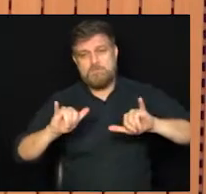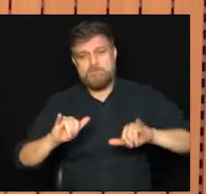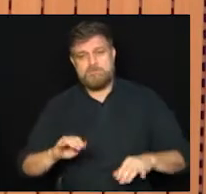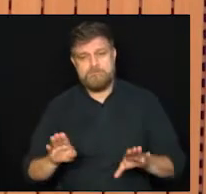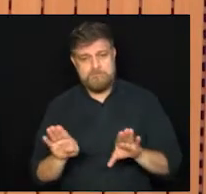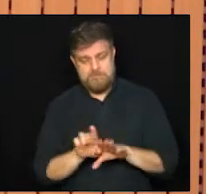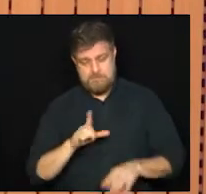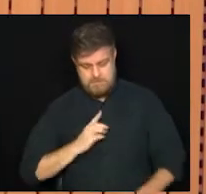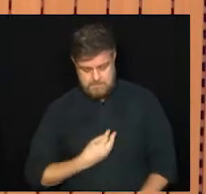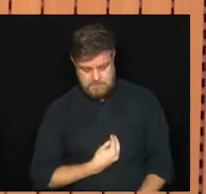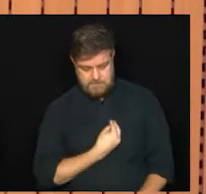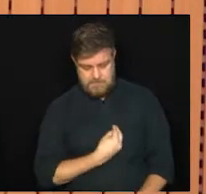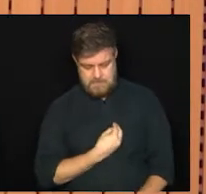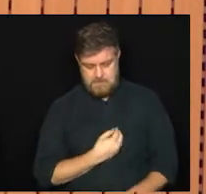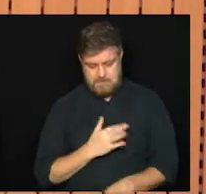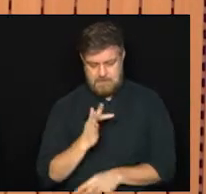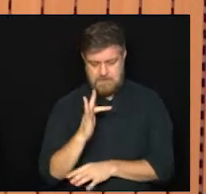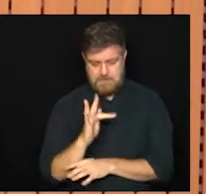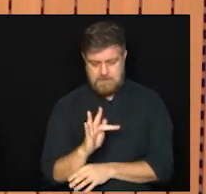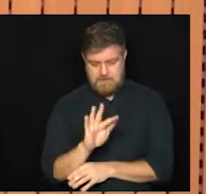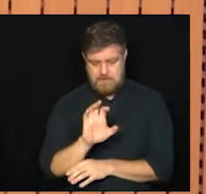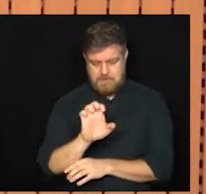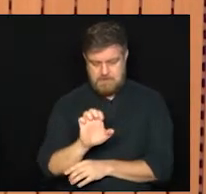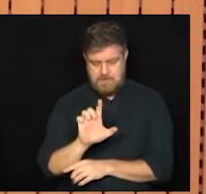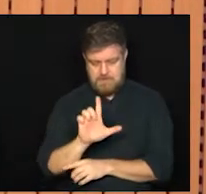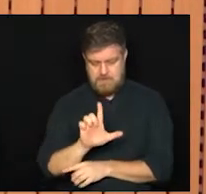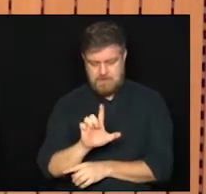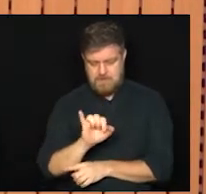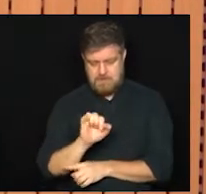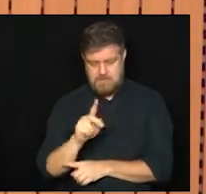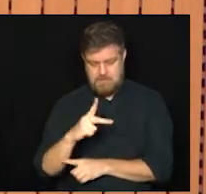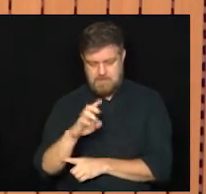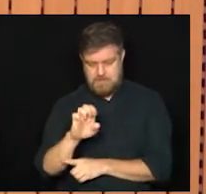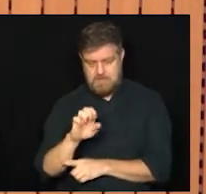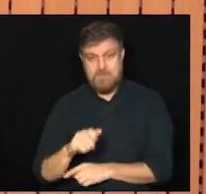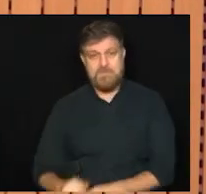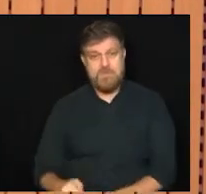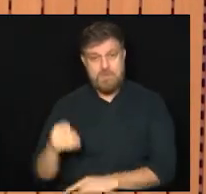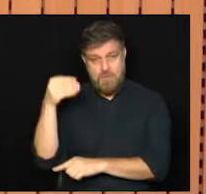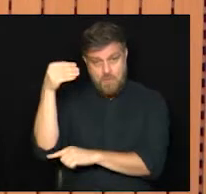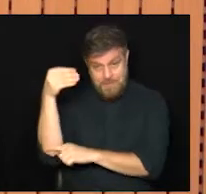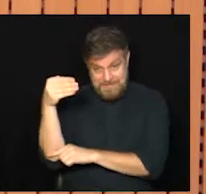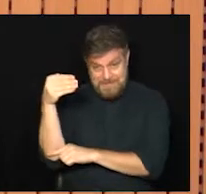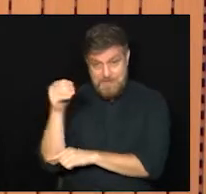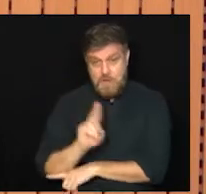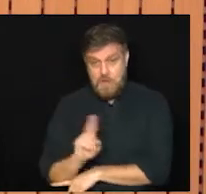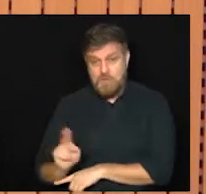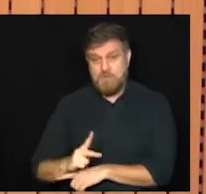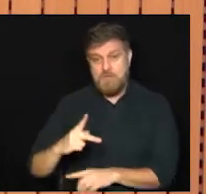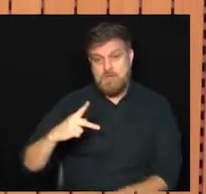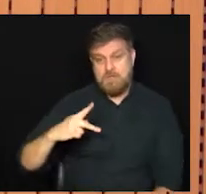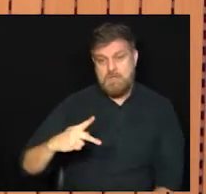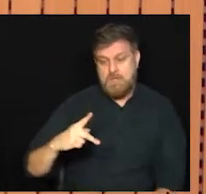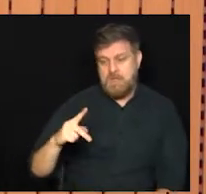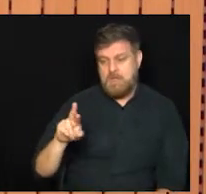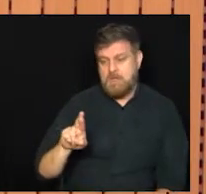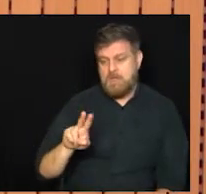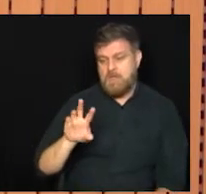está conosco o Felipe Roca do Hotel Premium, acompanhando e participando conosco aqui a reunião.